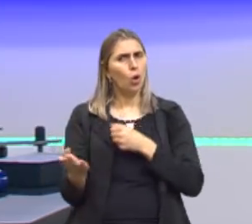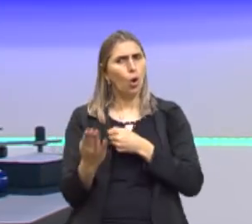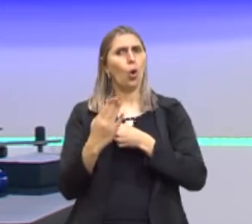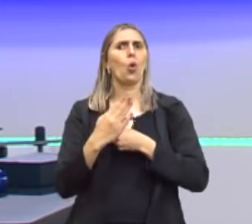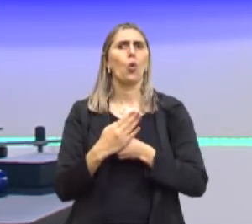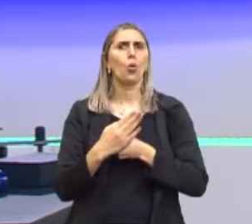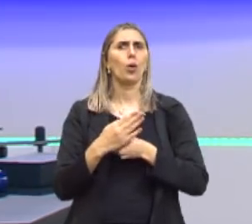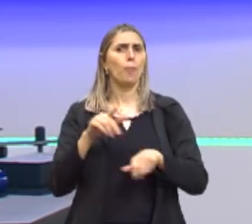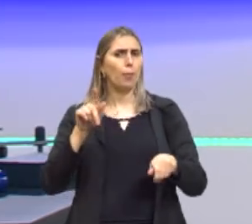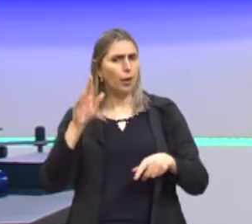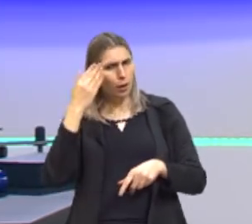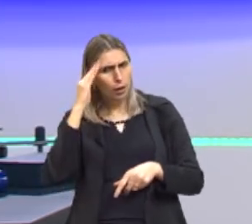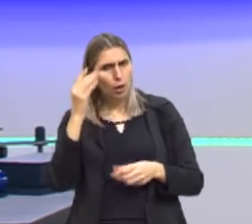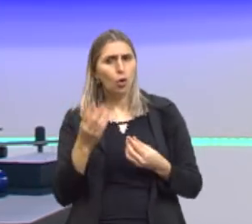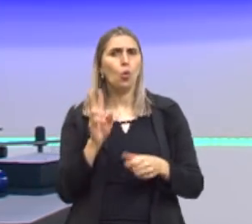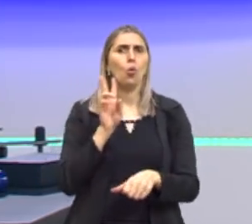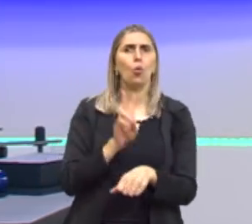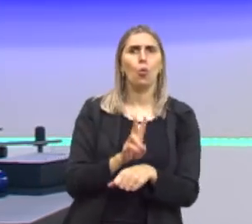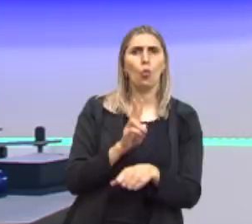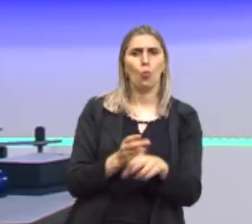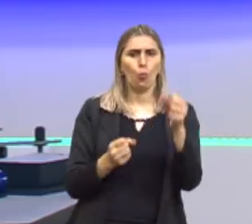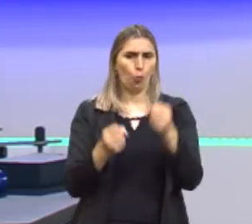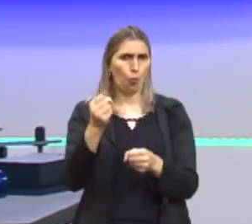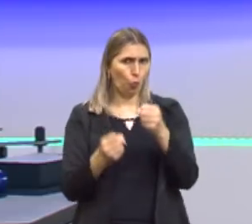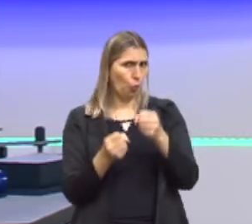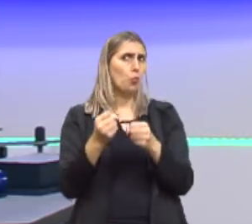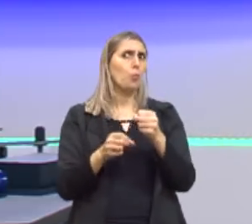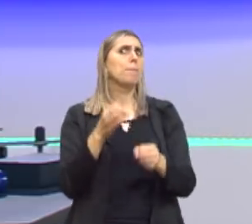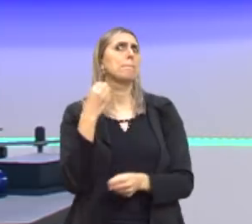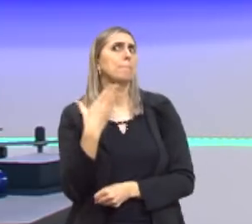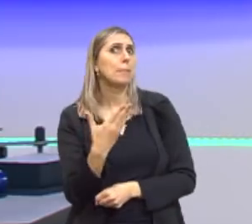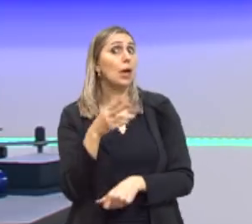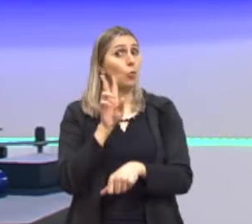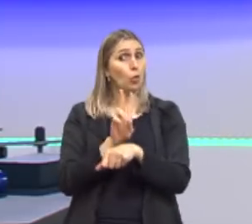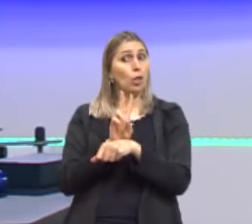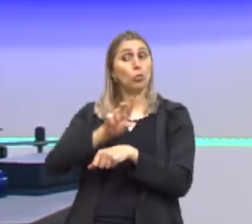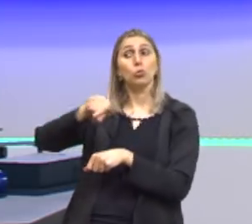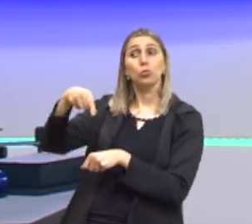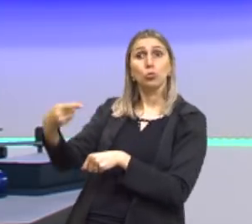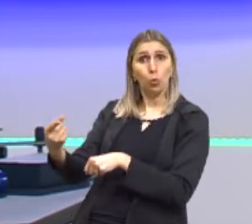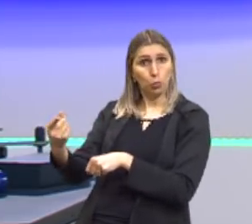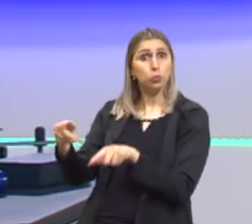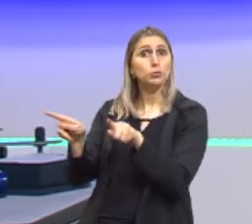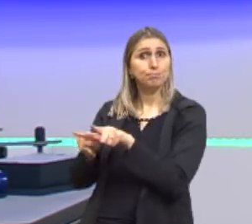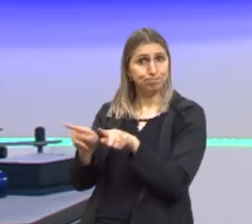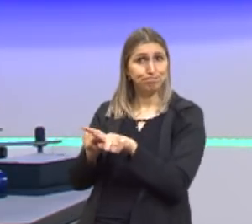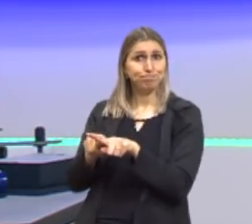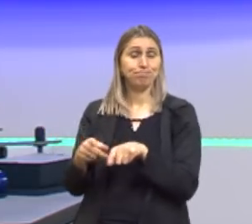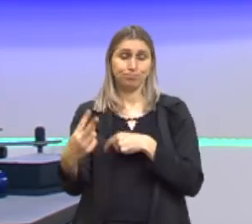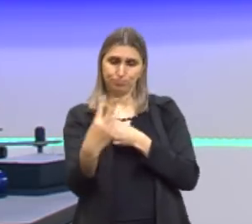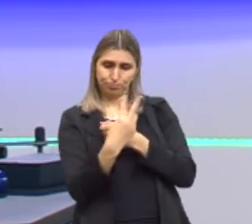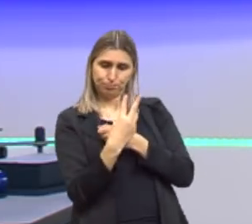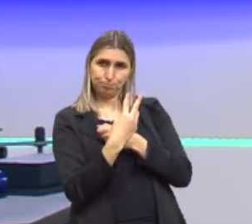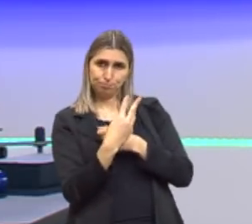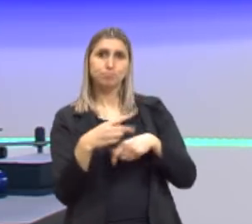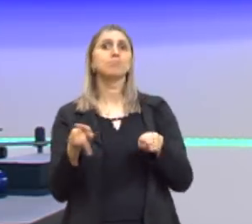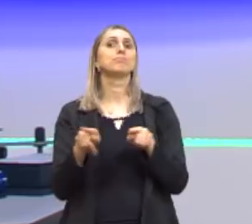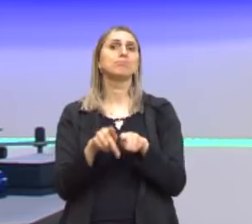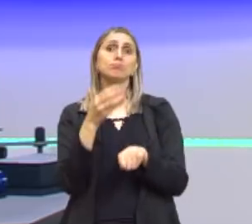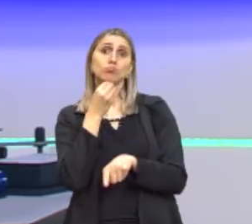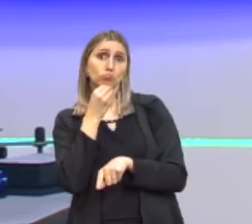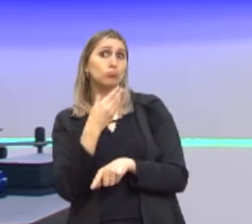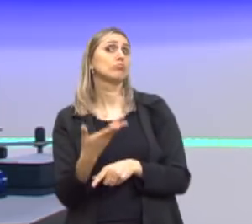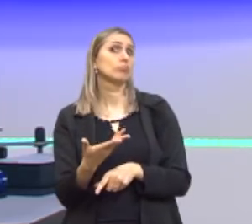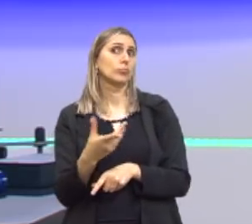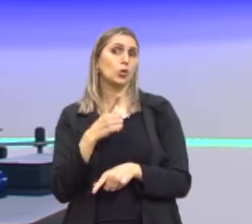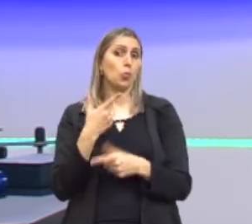entender que cuidar do trânsito, né, dirigir bem é cuidar dos outros. Então, a gente tem que se cuidar, obviamente, para não ter